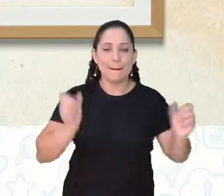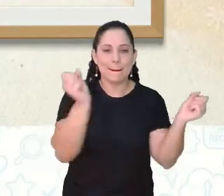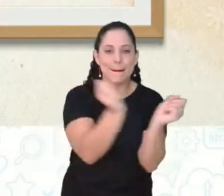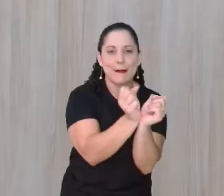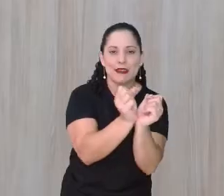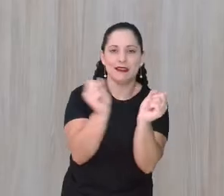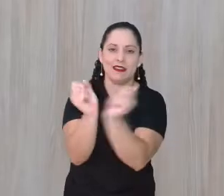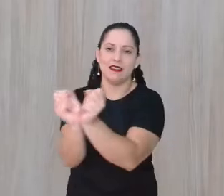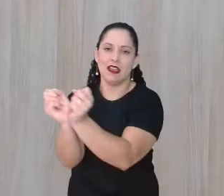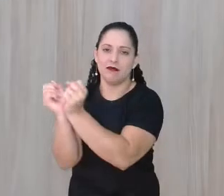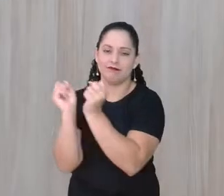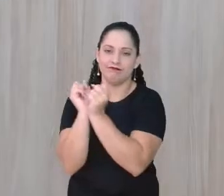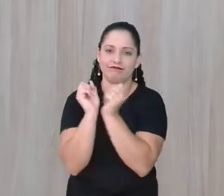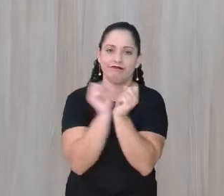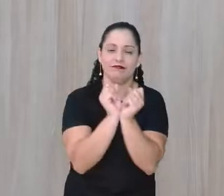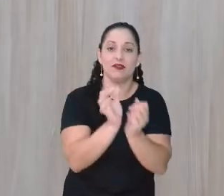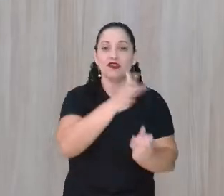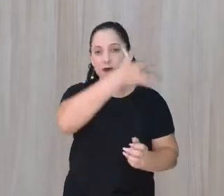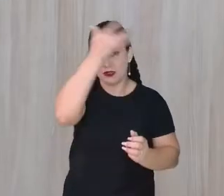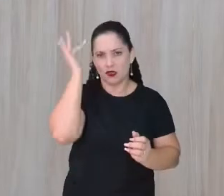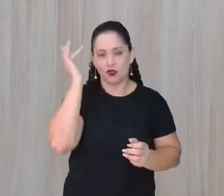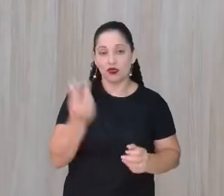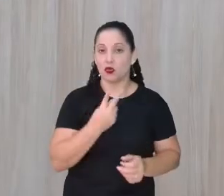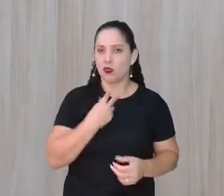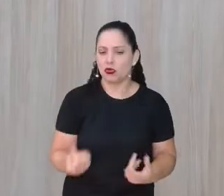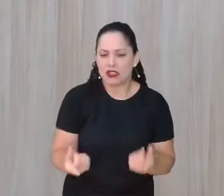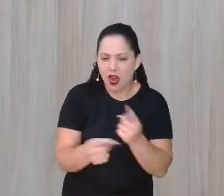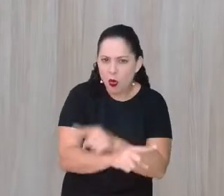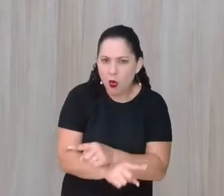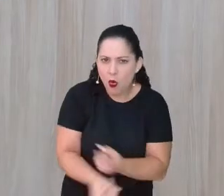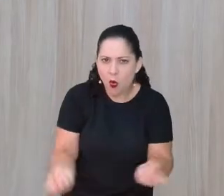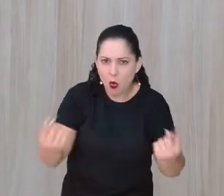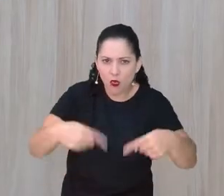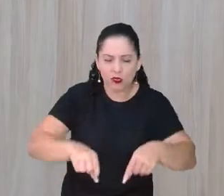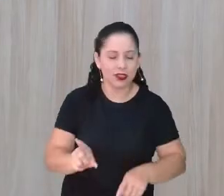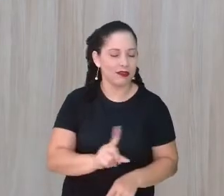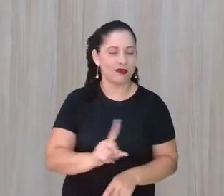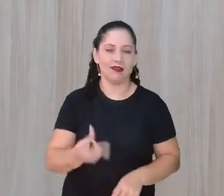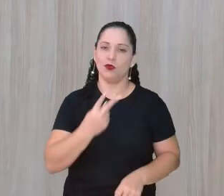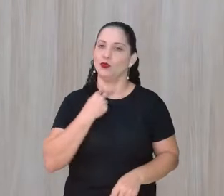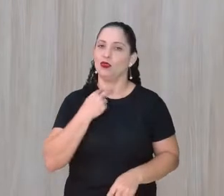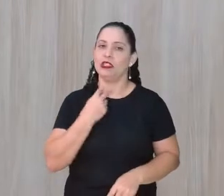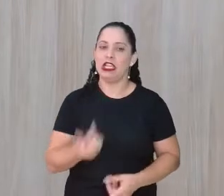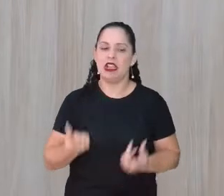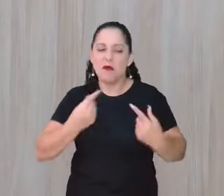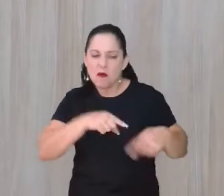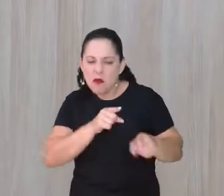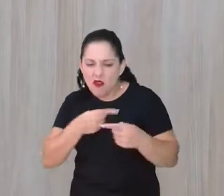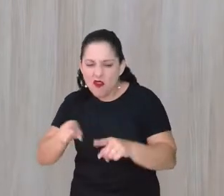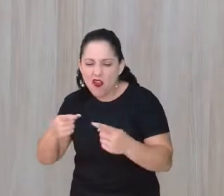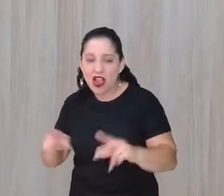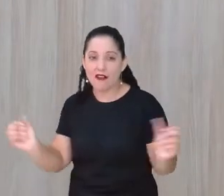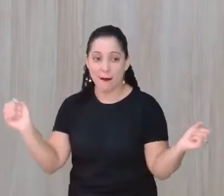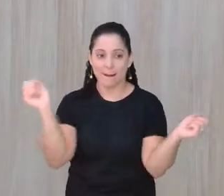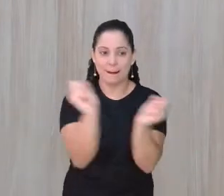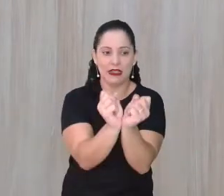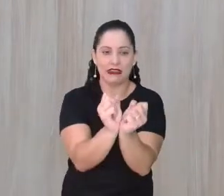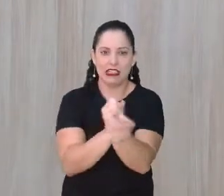Revolução. Ninguém podia ser contrário àqueles ideais ali, que ele já perseguia, prendia e